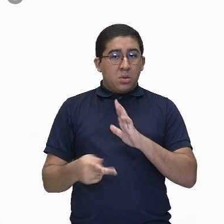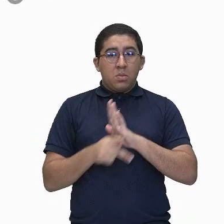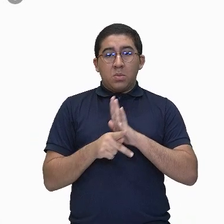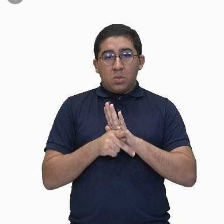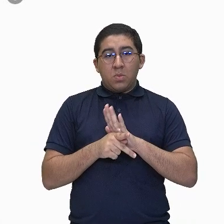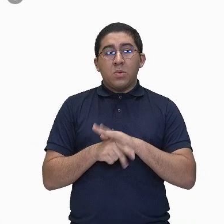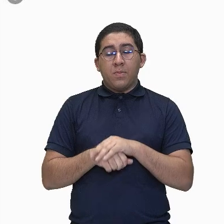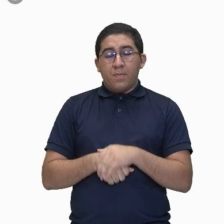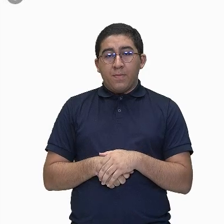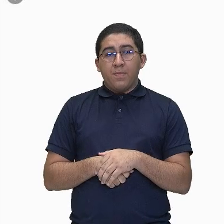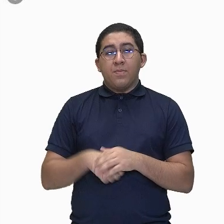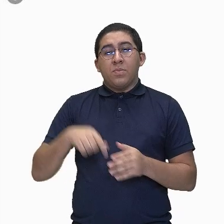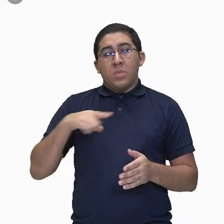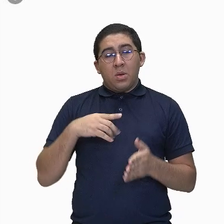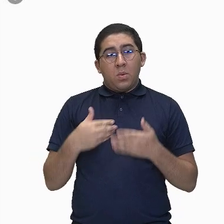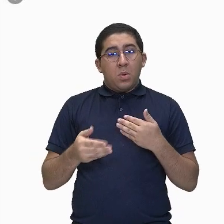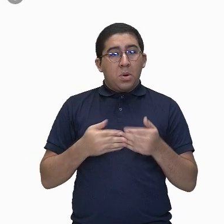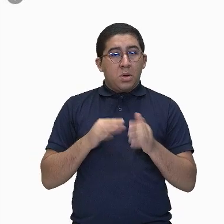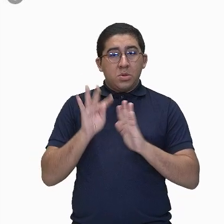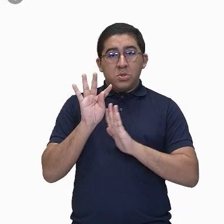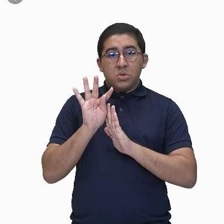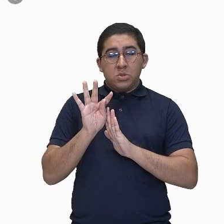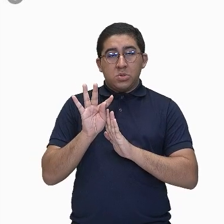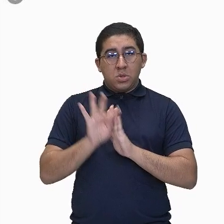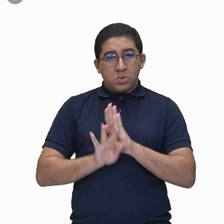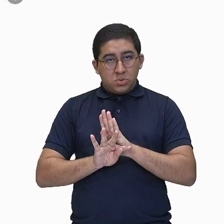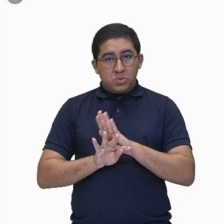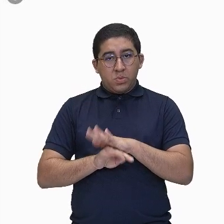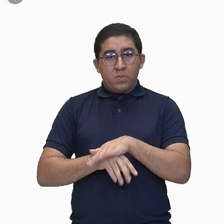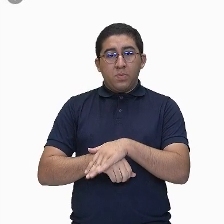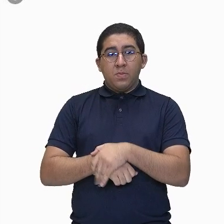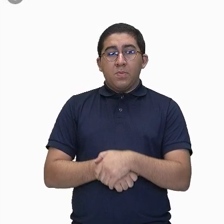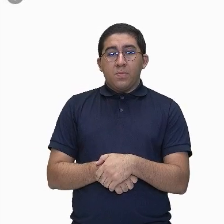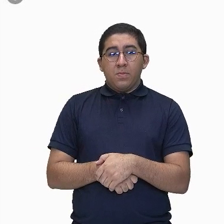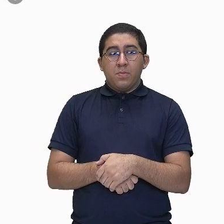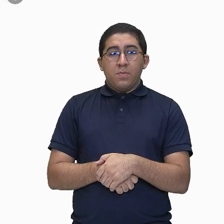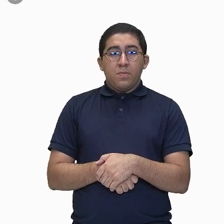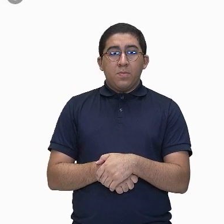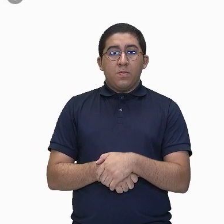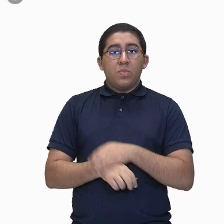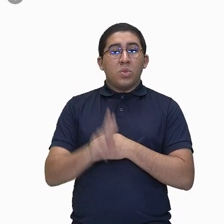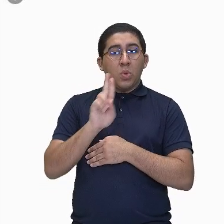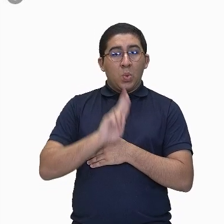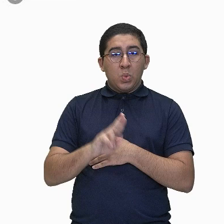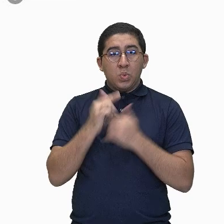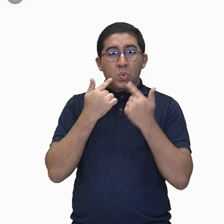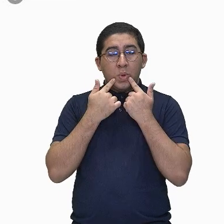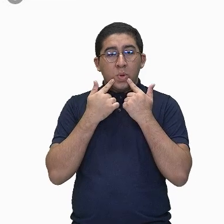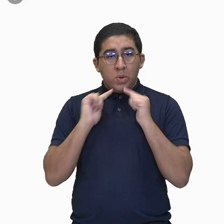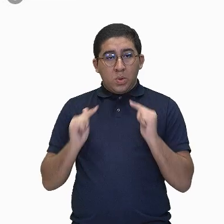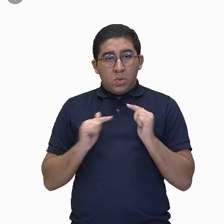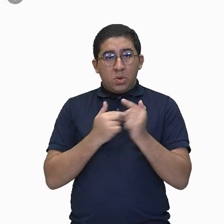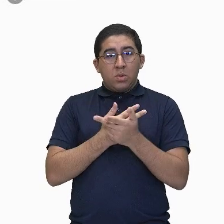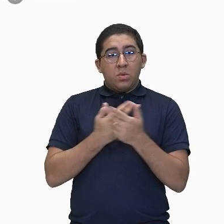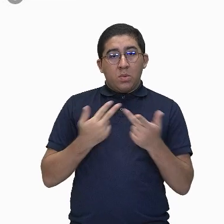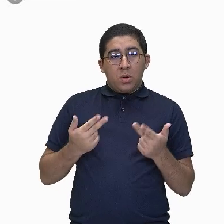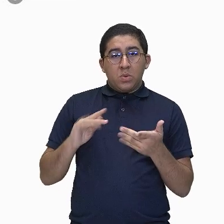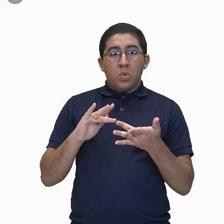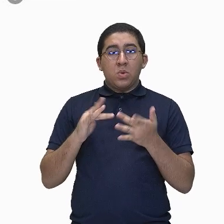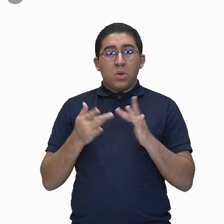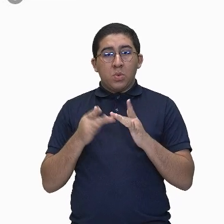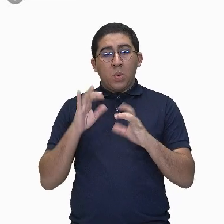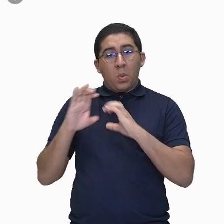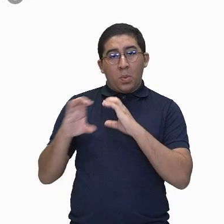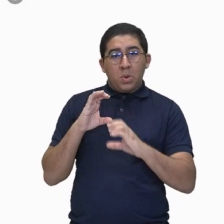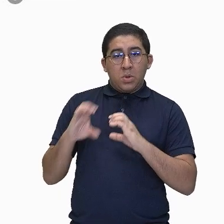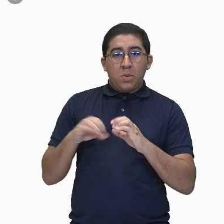permear qualquer tipo de texto. Já no uso da língua, em diferentes contextos comunicacionais, as